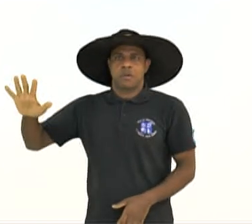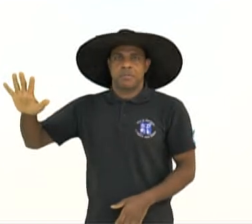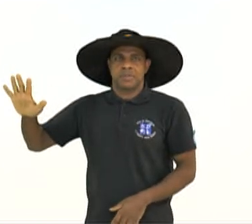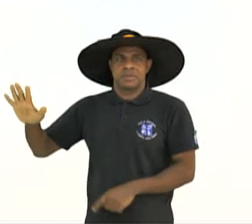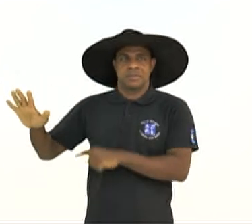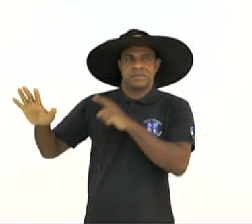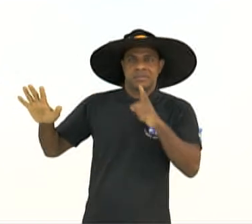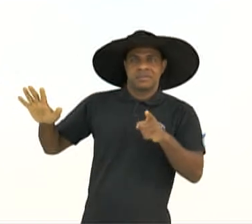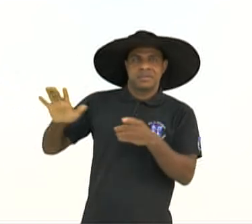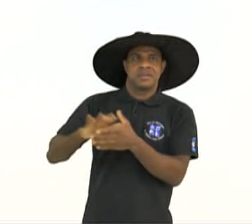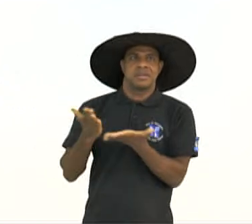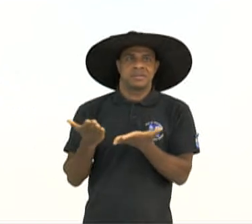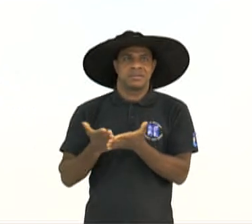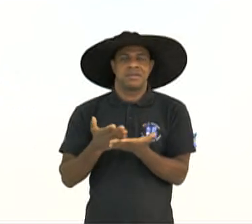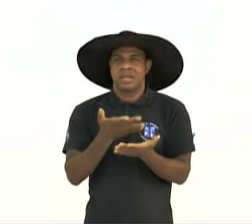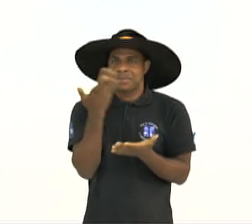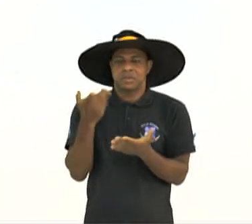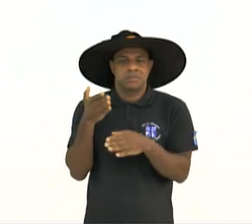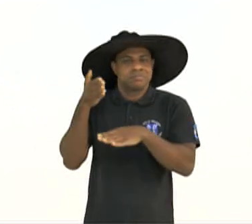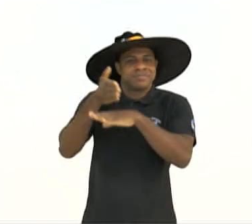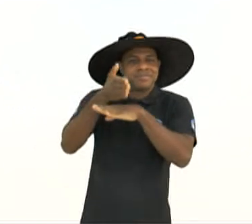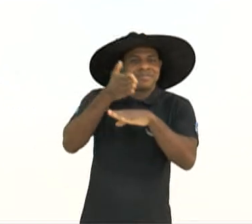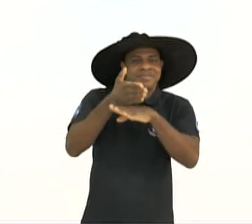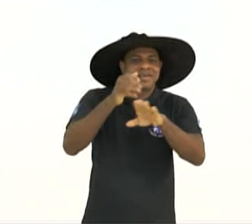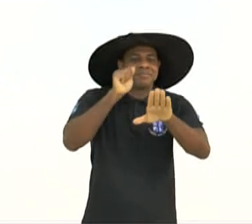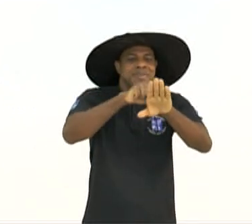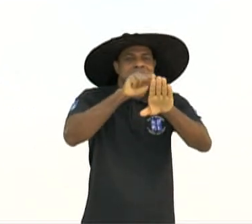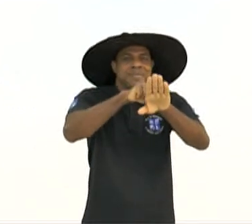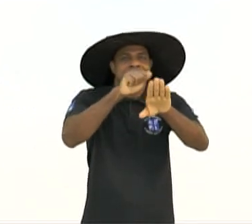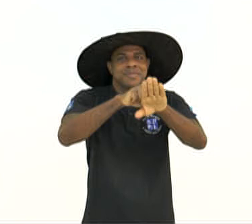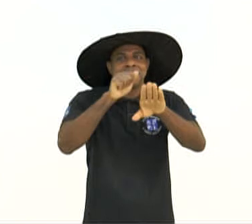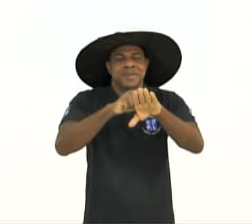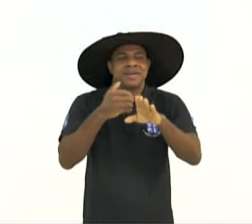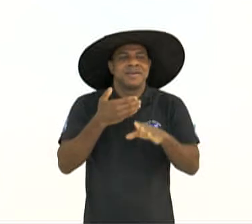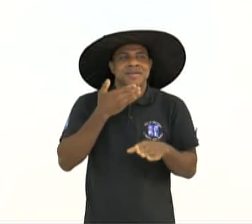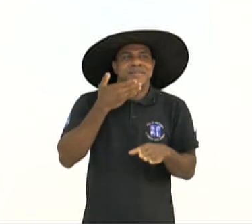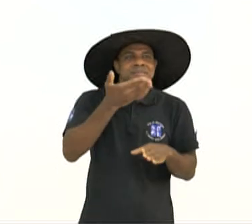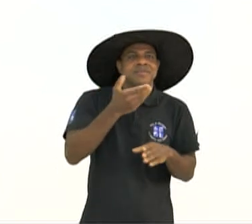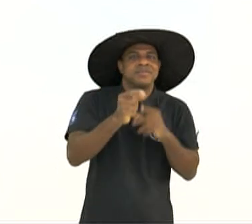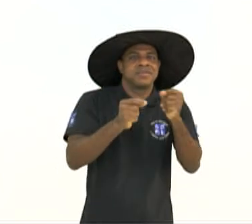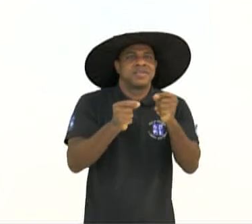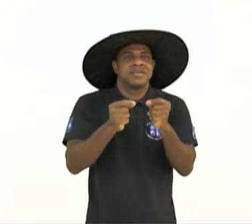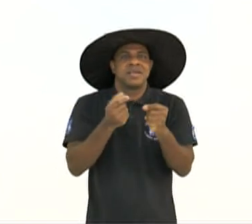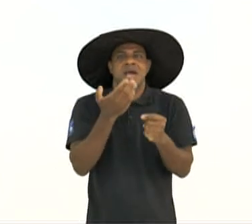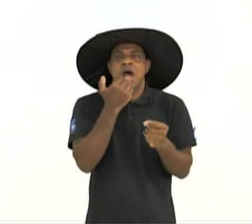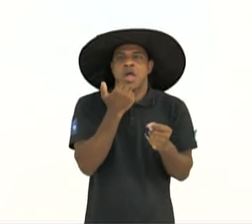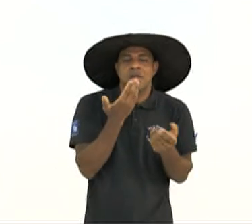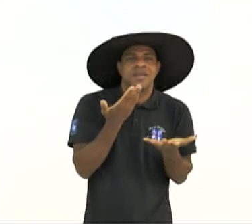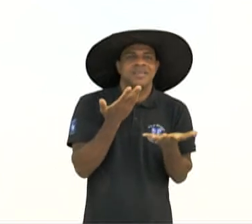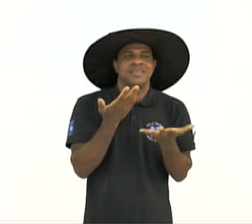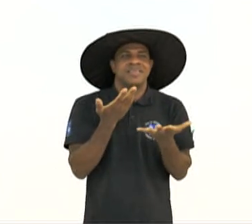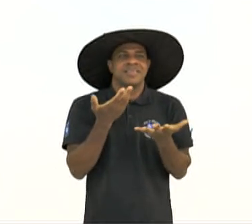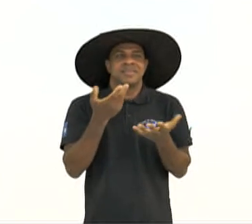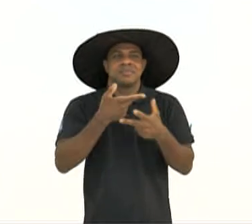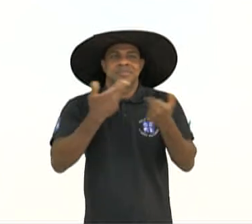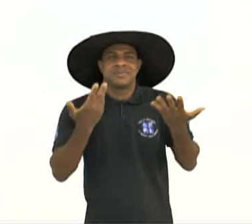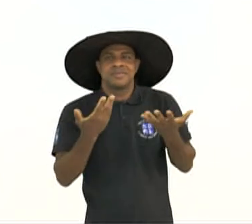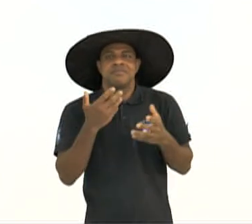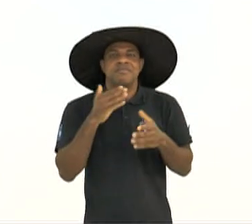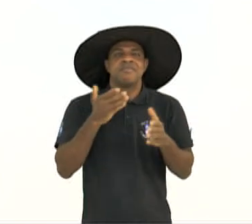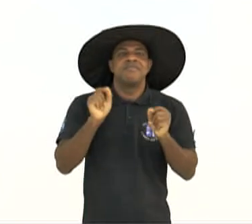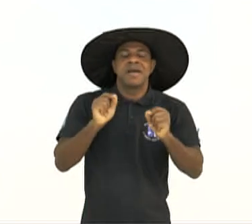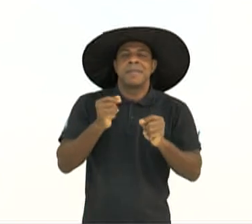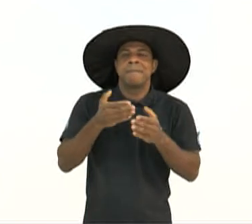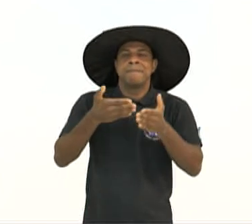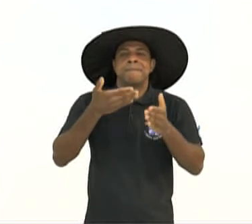batem de casa em casa, vestidos ou trajados por uma fantasia, e vão fazer o quê? Vão pedir o quê? Fruits, pumpkin